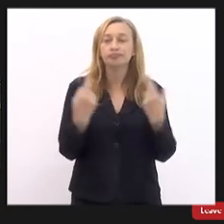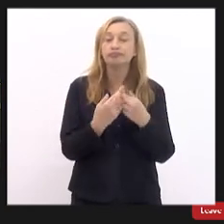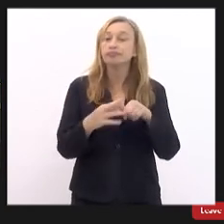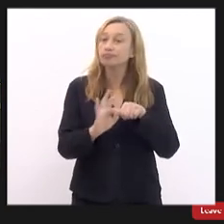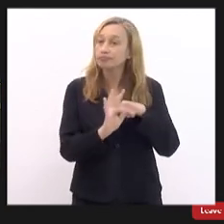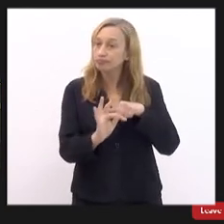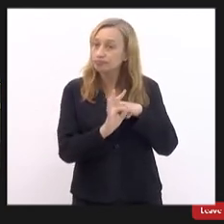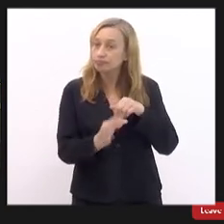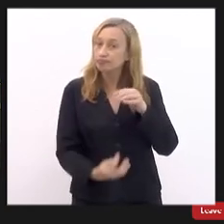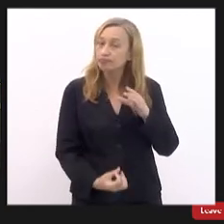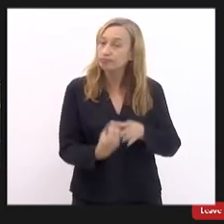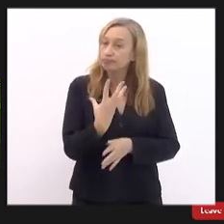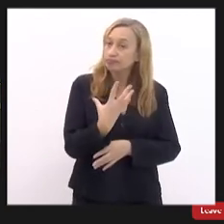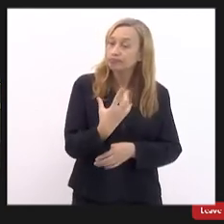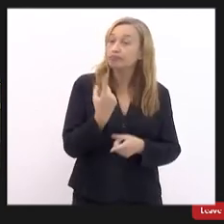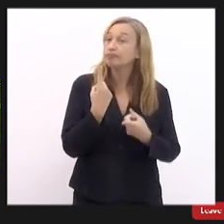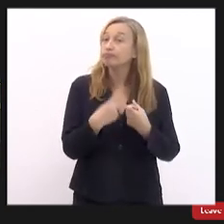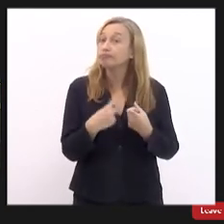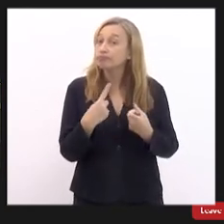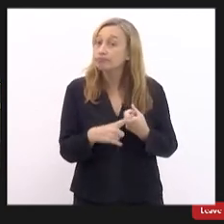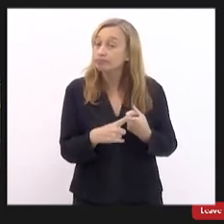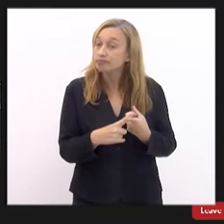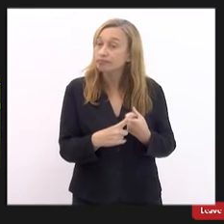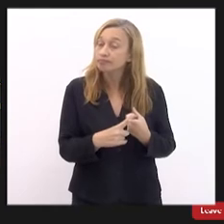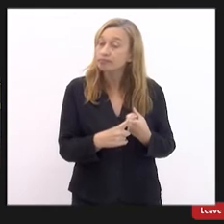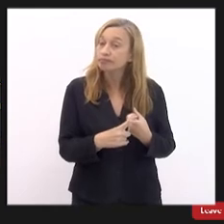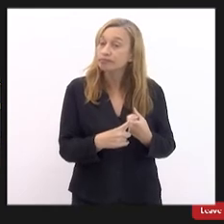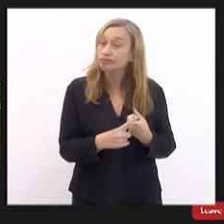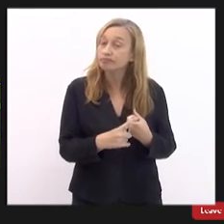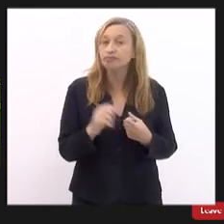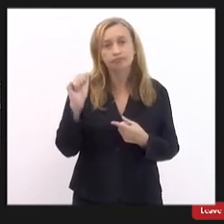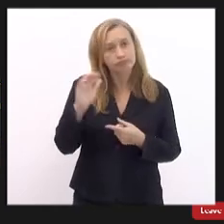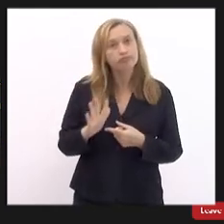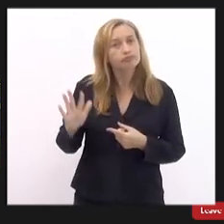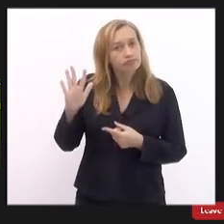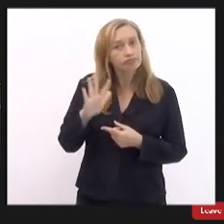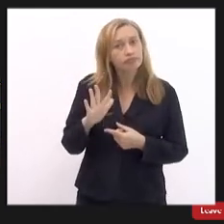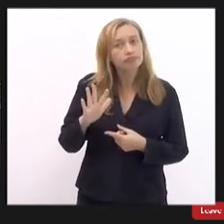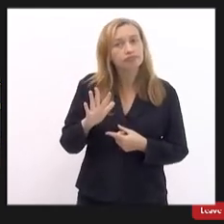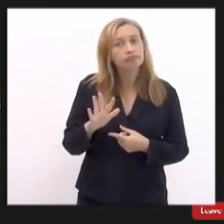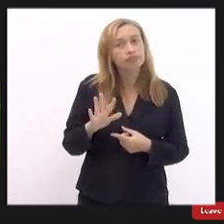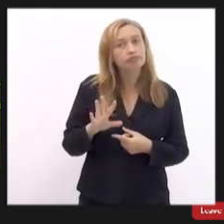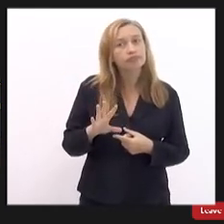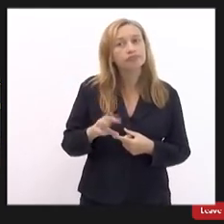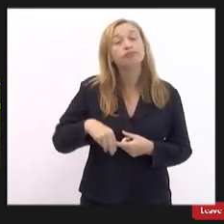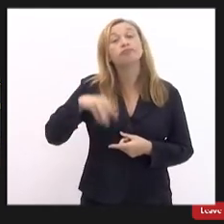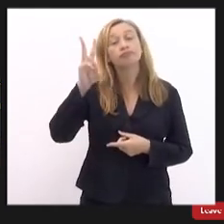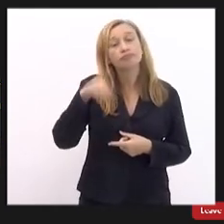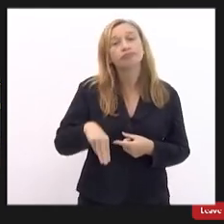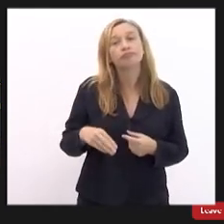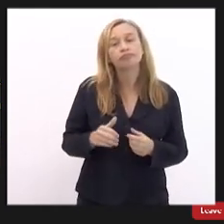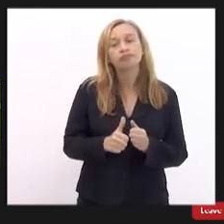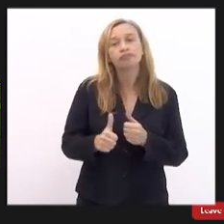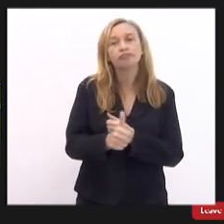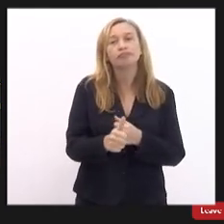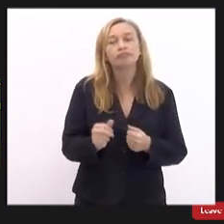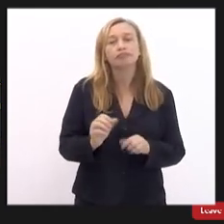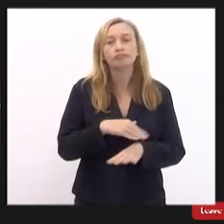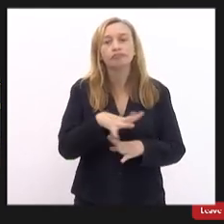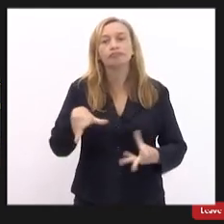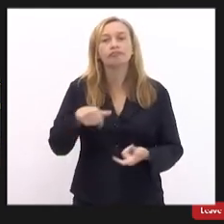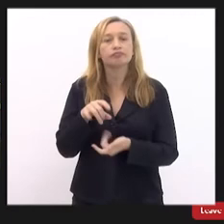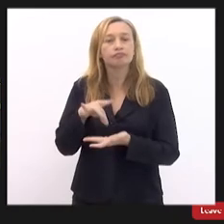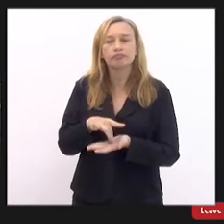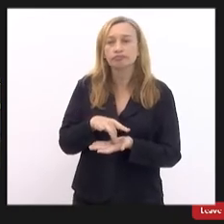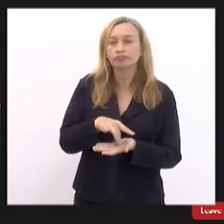ser realizada, porque, de uma maneira geral, quem está na ponta, no mundo real, não